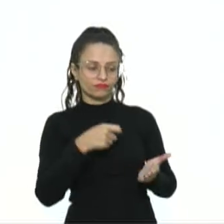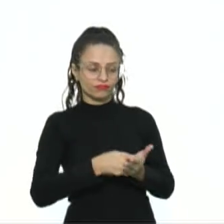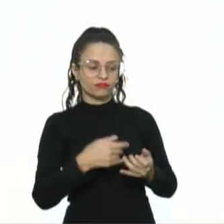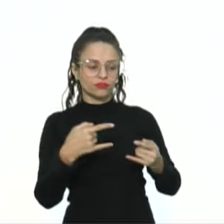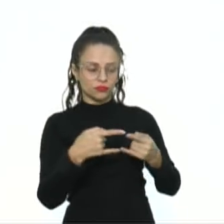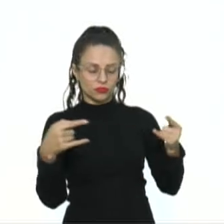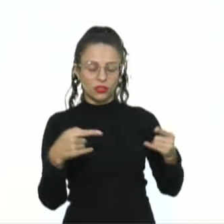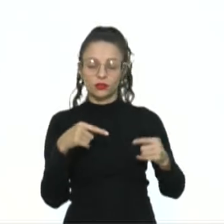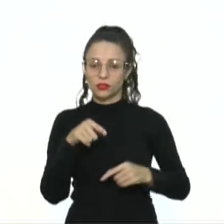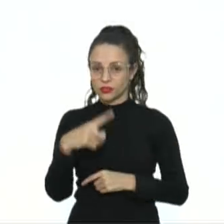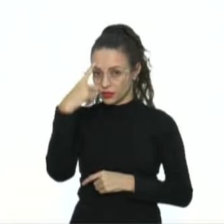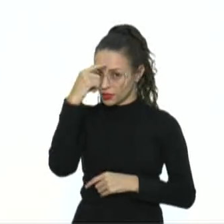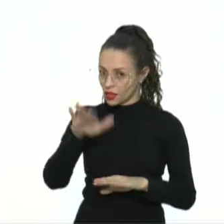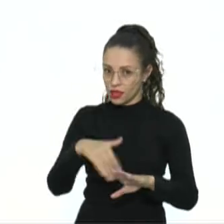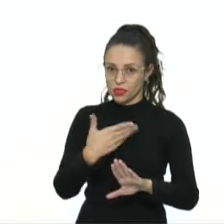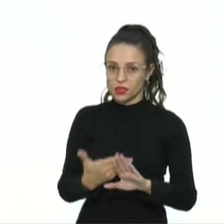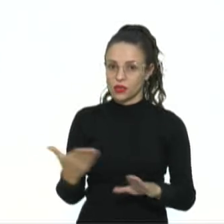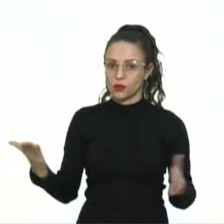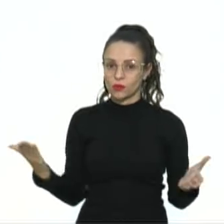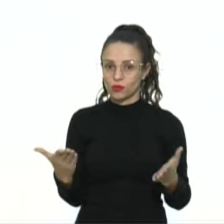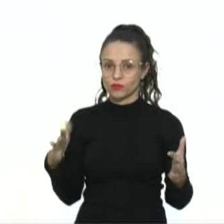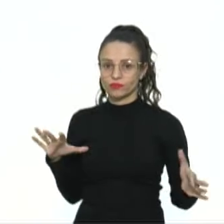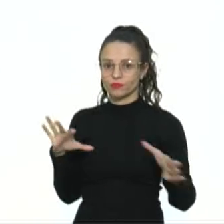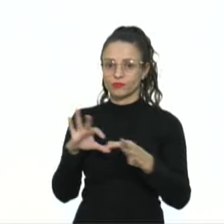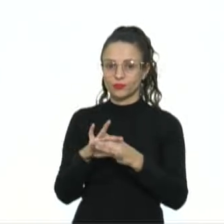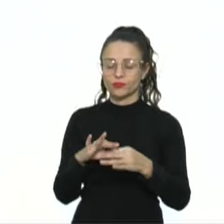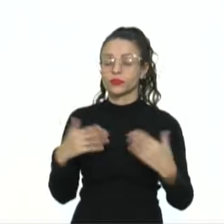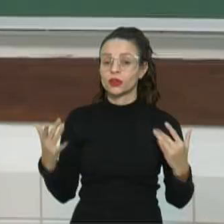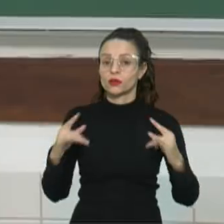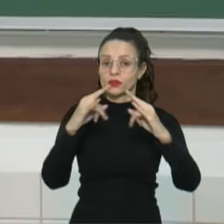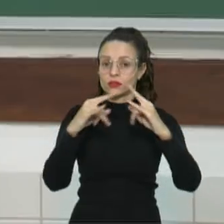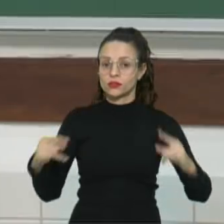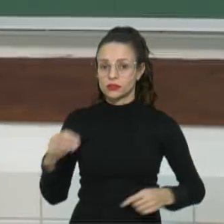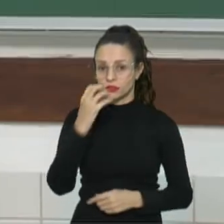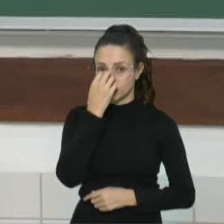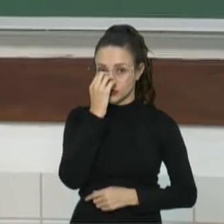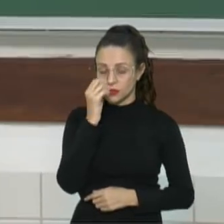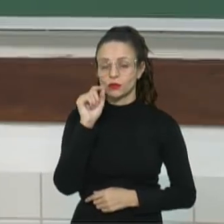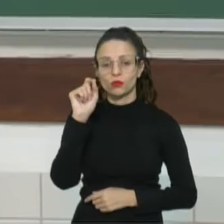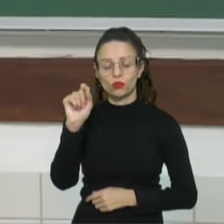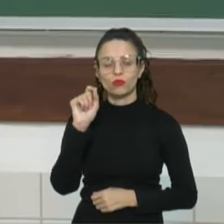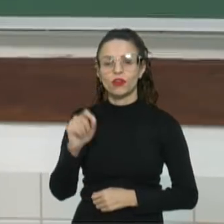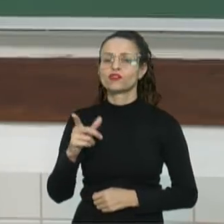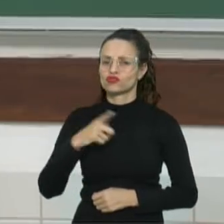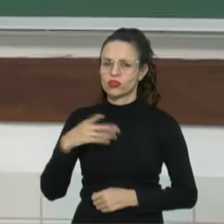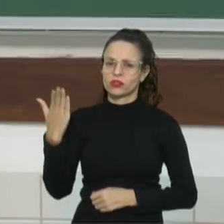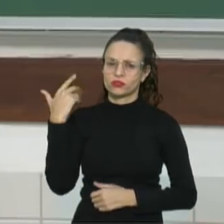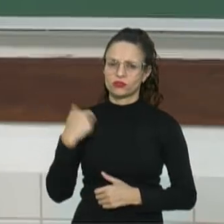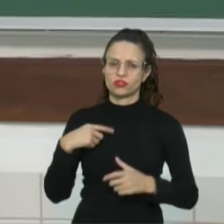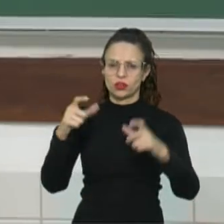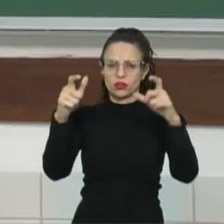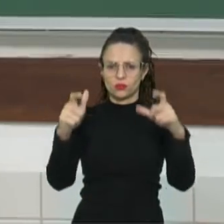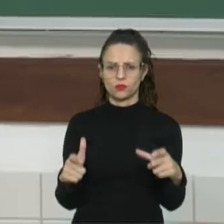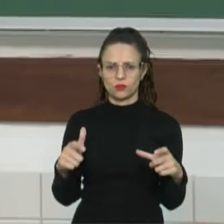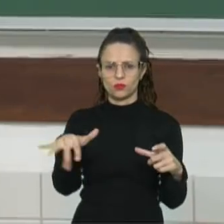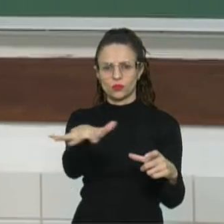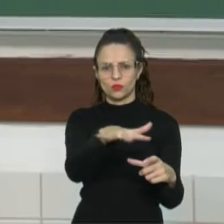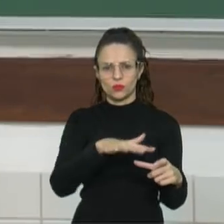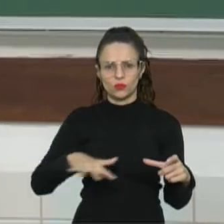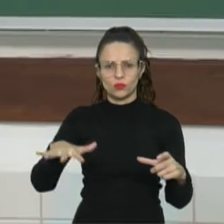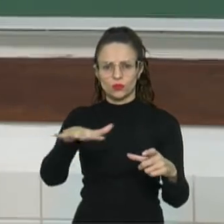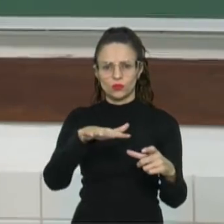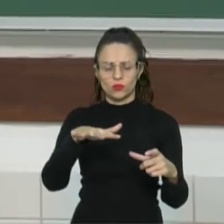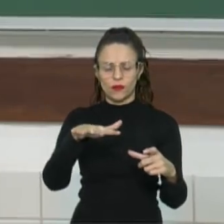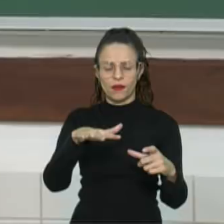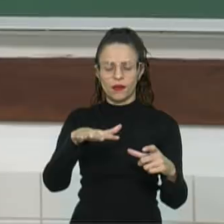desenvolve e é utilizada até hoje. Então, os circos, né, eles tinham um lugar, né, a gente viu, né, o circo lá